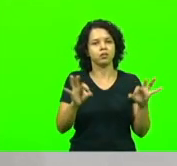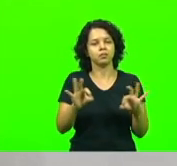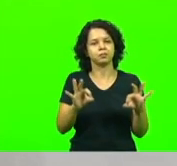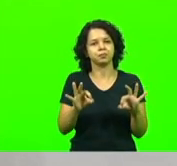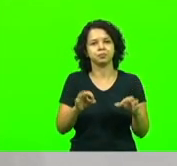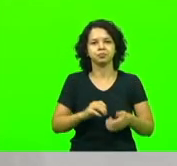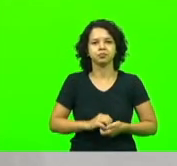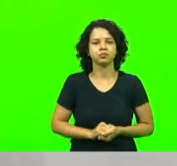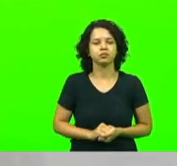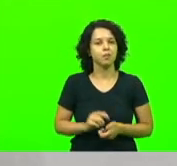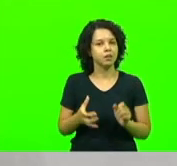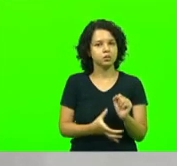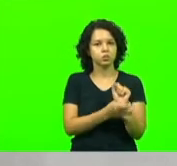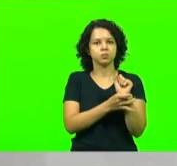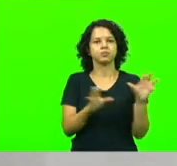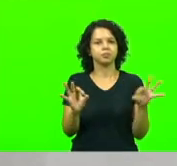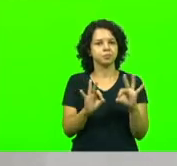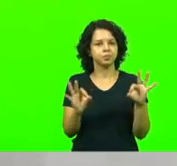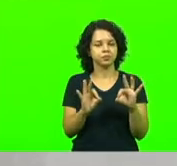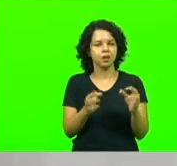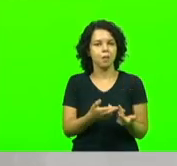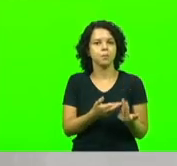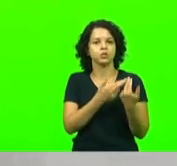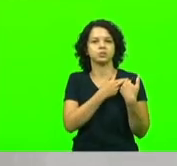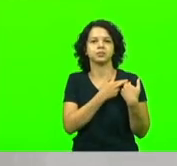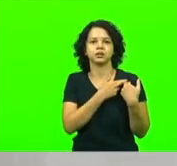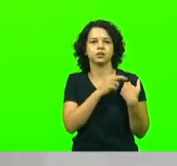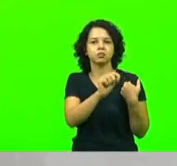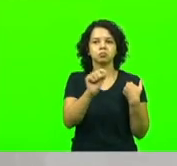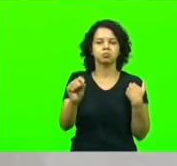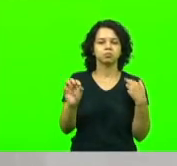Mas ela não garante nada, ninguém se responsabiliza por nada.